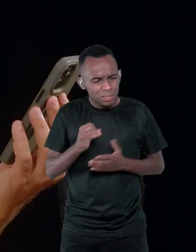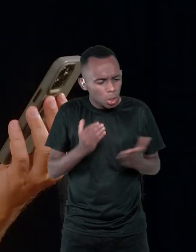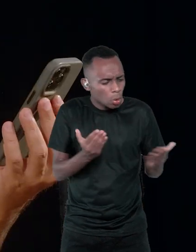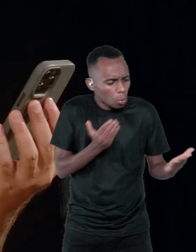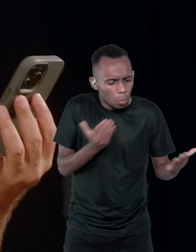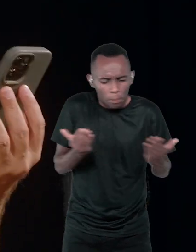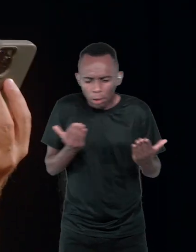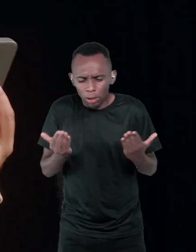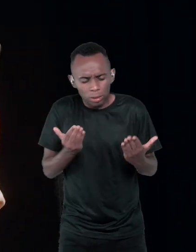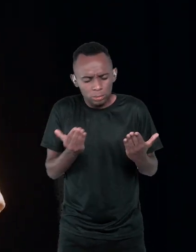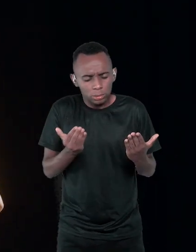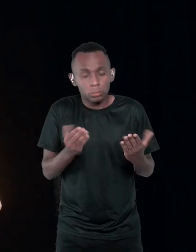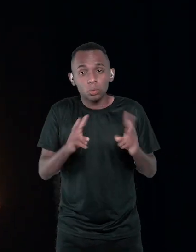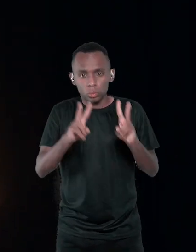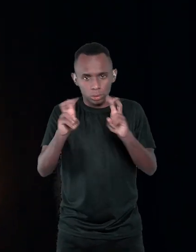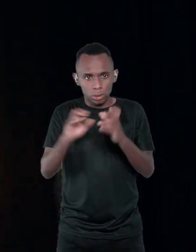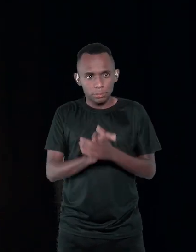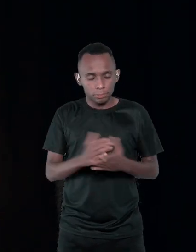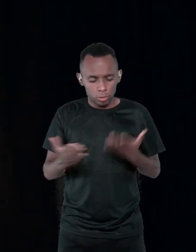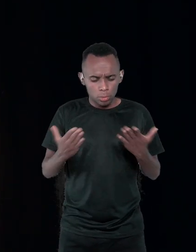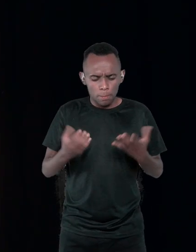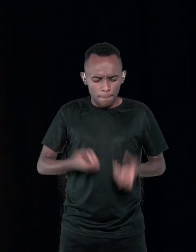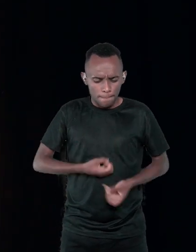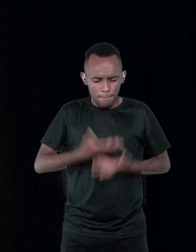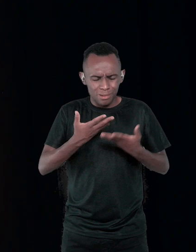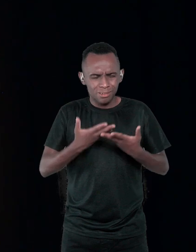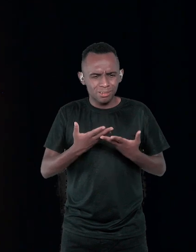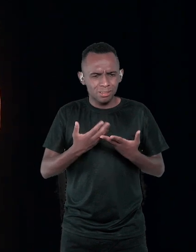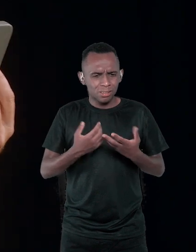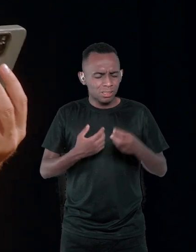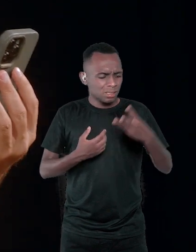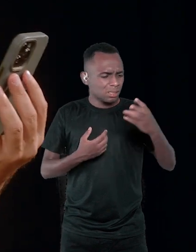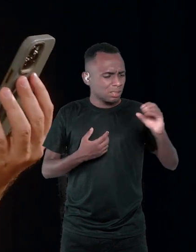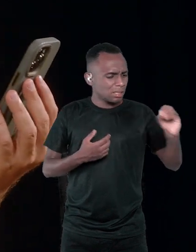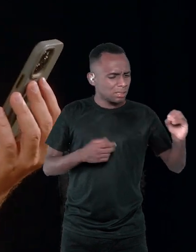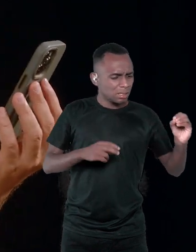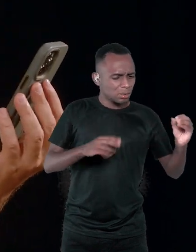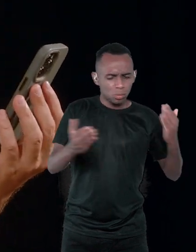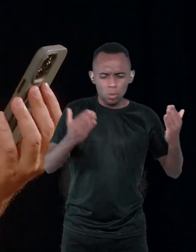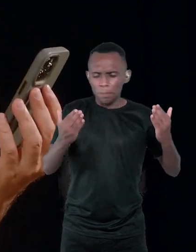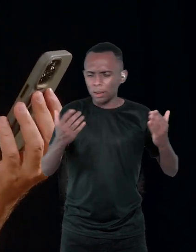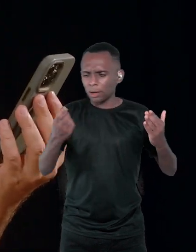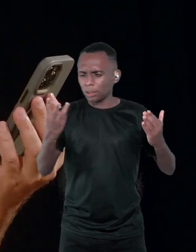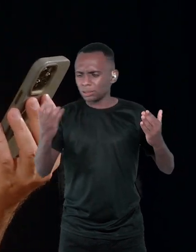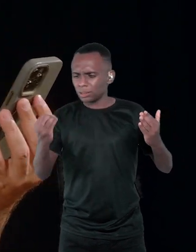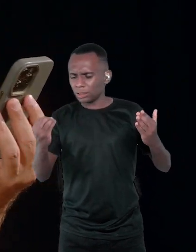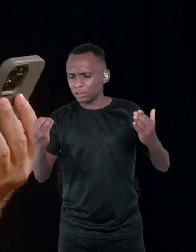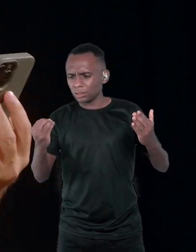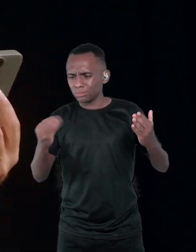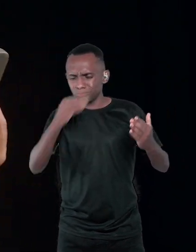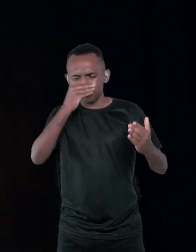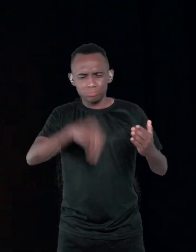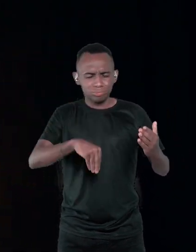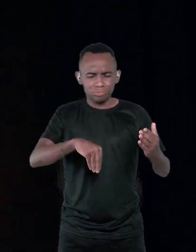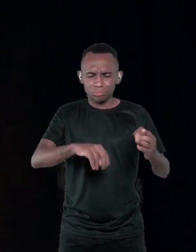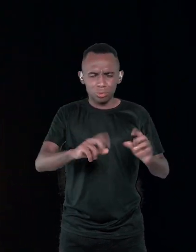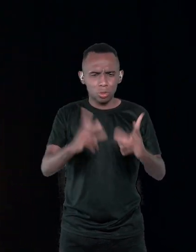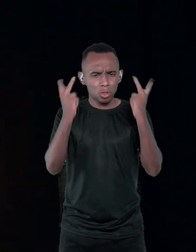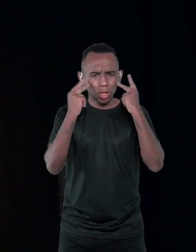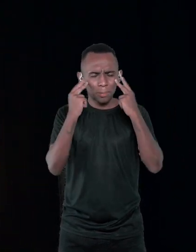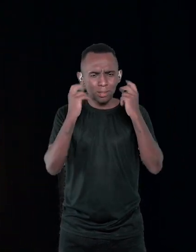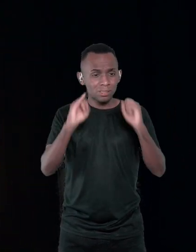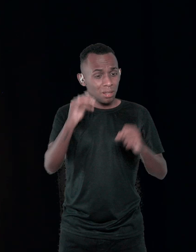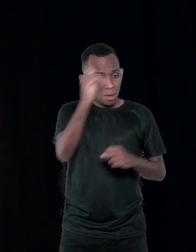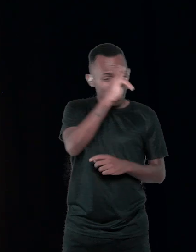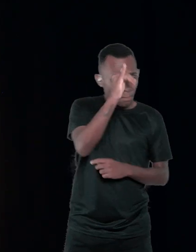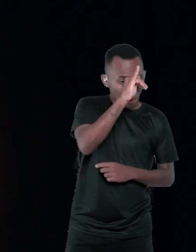Portanto, título, poesia. Se 300 fosse 30, o fracasso era um portento. Se bobeira fosse